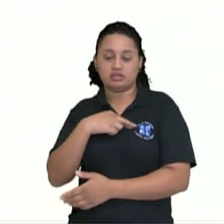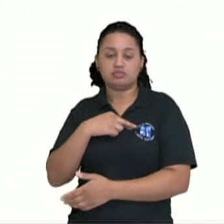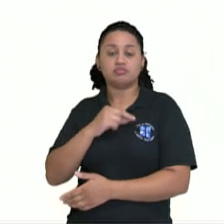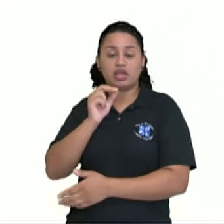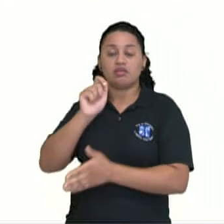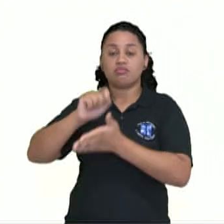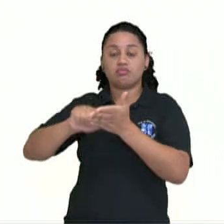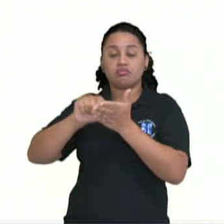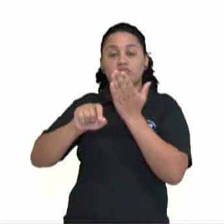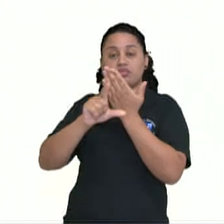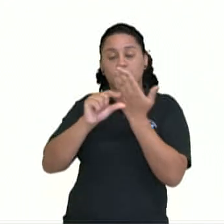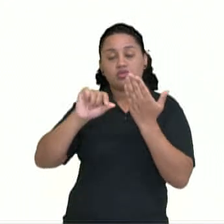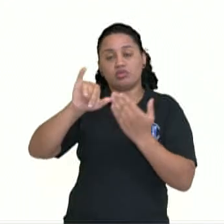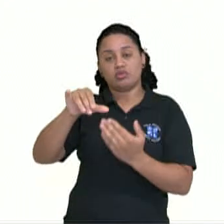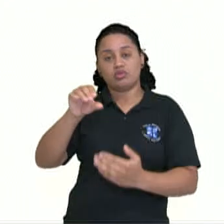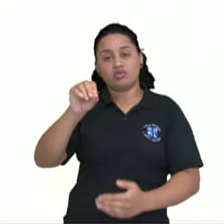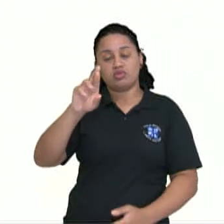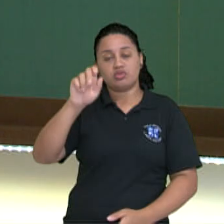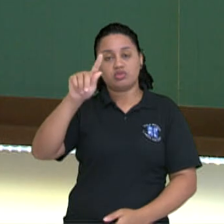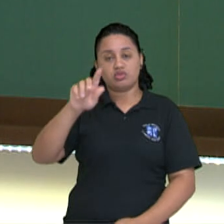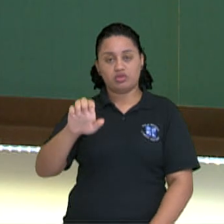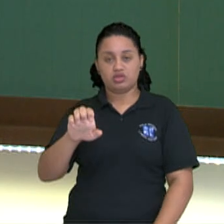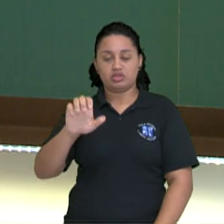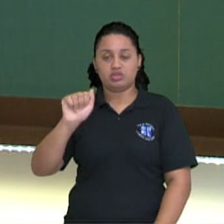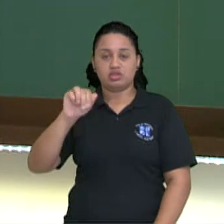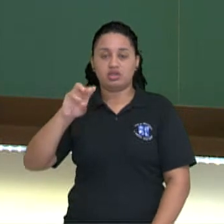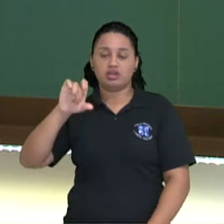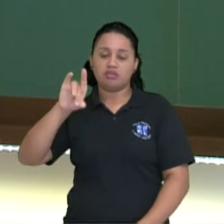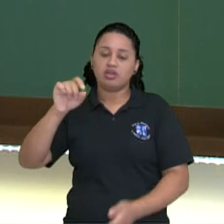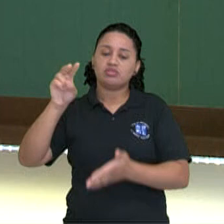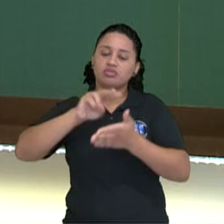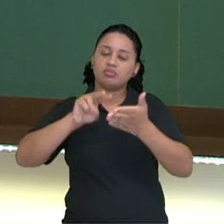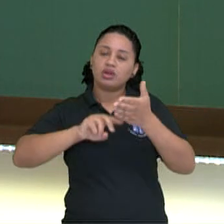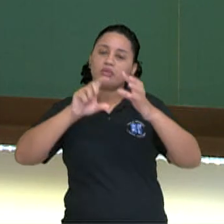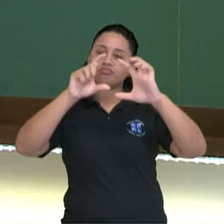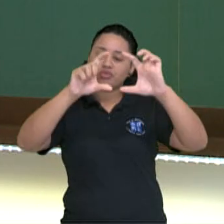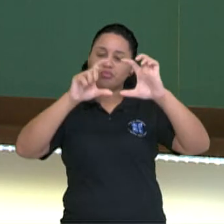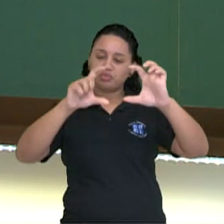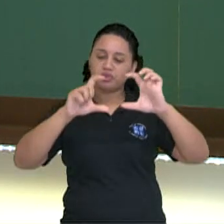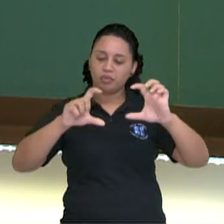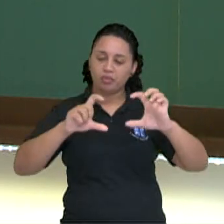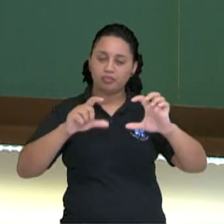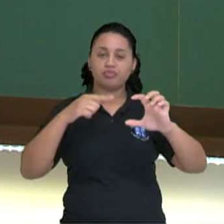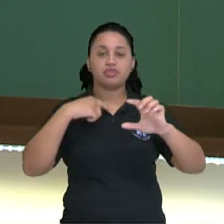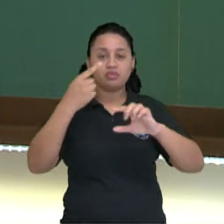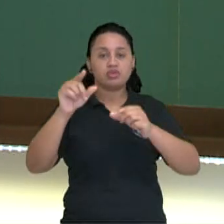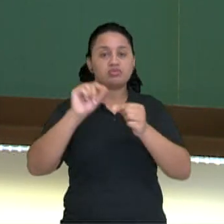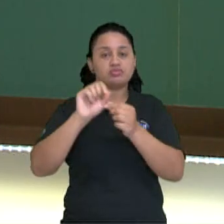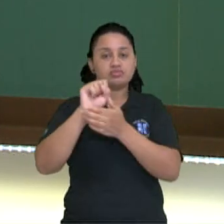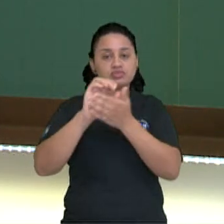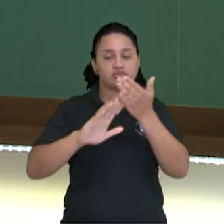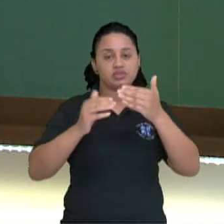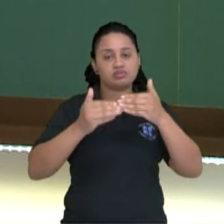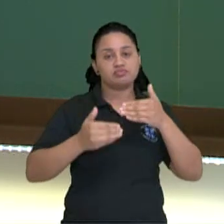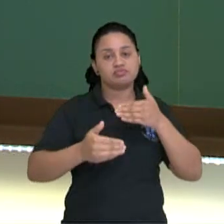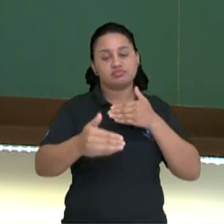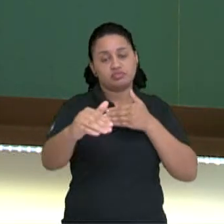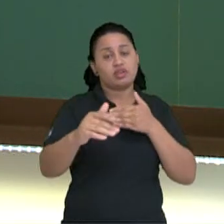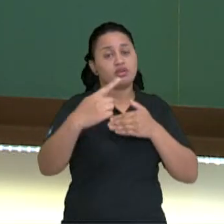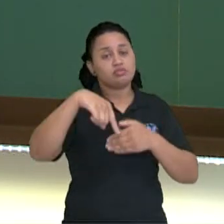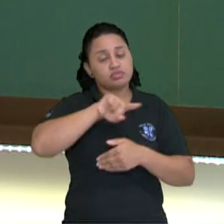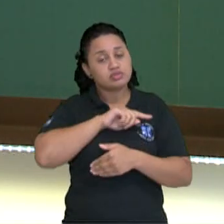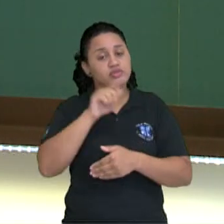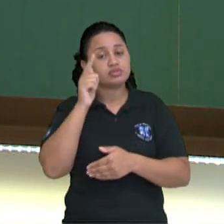Vamos fazer a leitura de alguns fragmentos desse romance e realizando atividades ao longo dessa leitura para que a